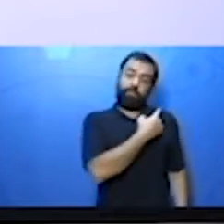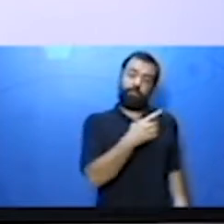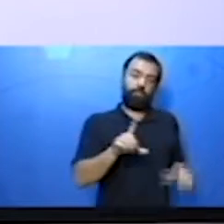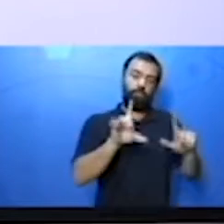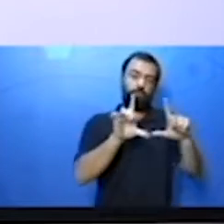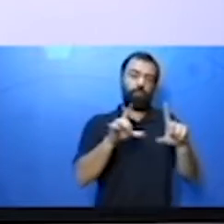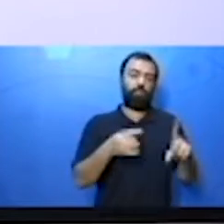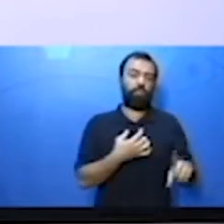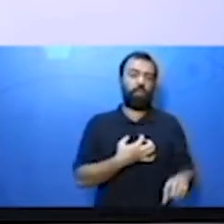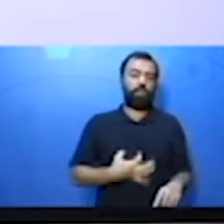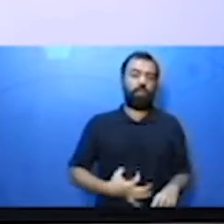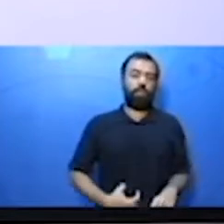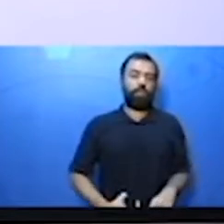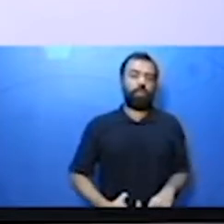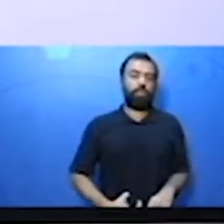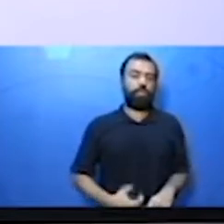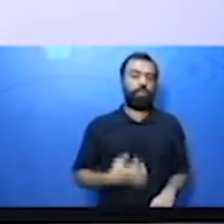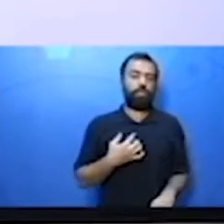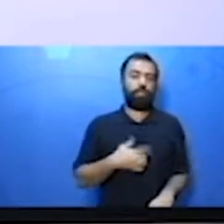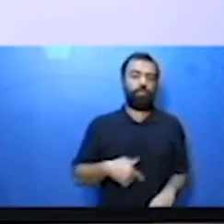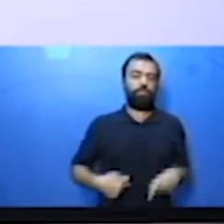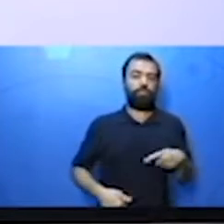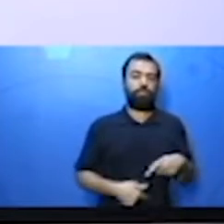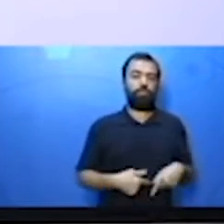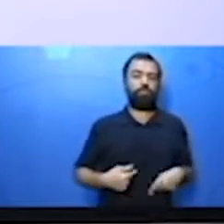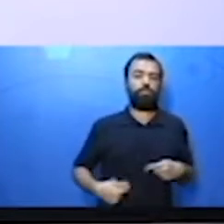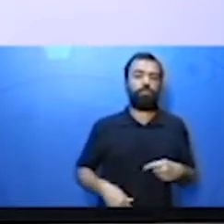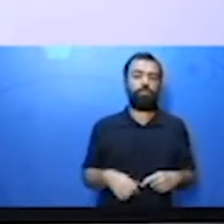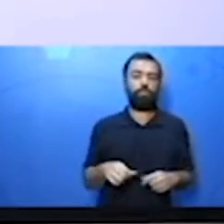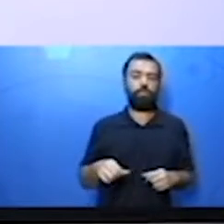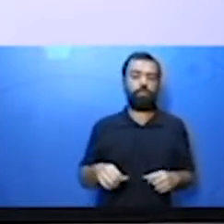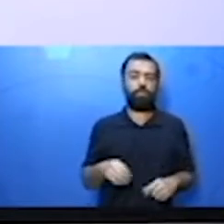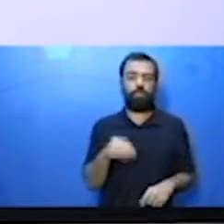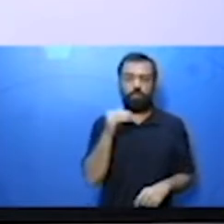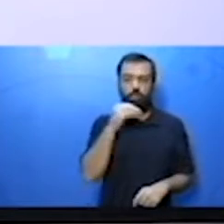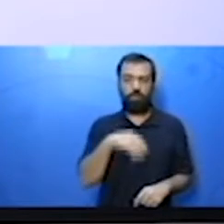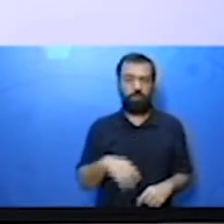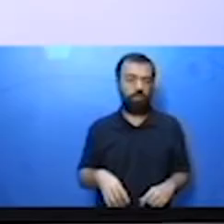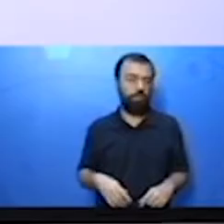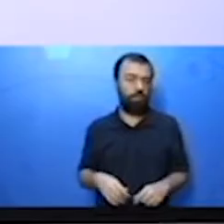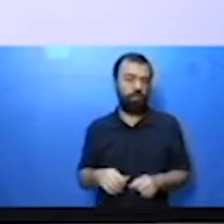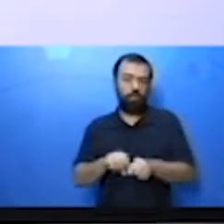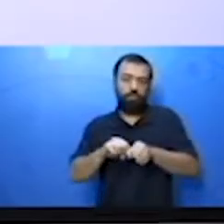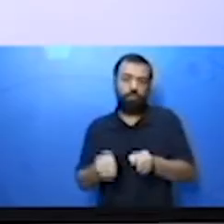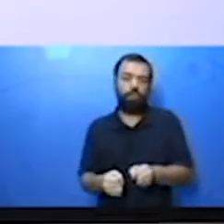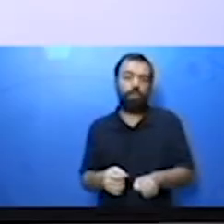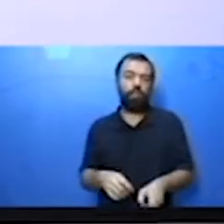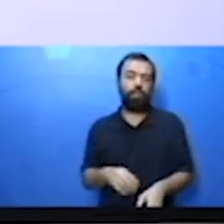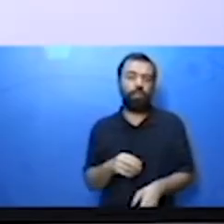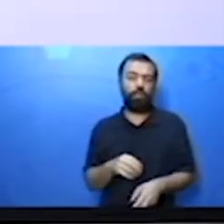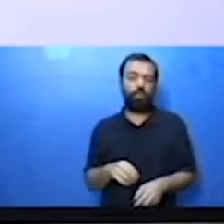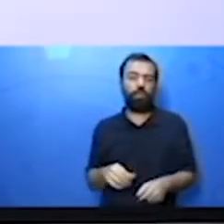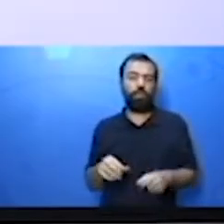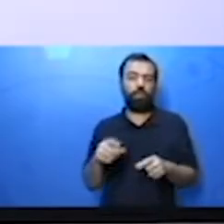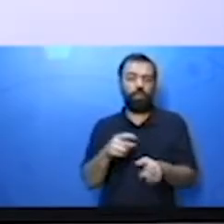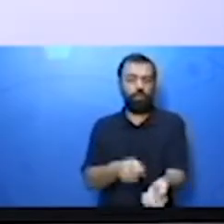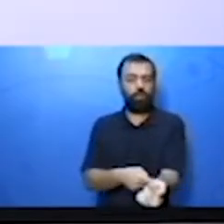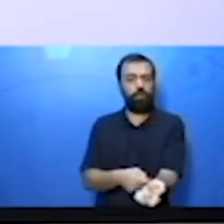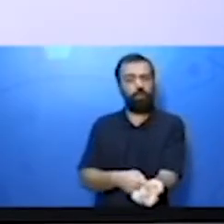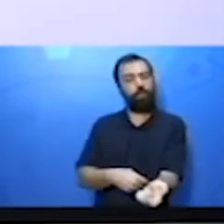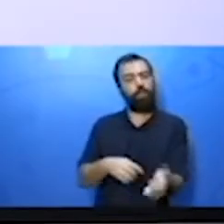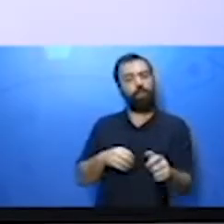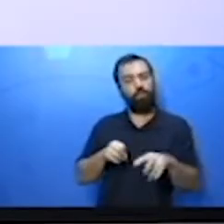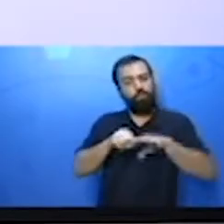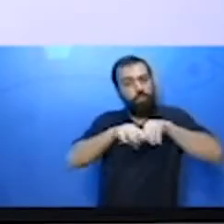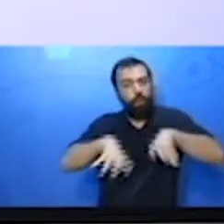A pessoa está vomitando sangue, né? É uma hemorragia, não para. Tá bom? Agrediu